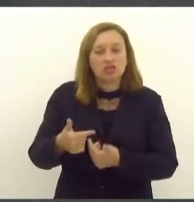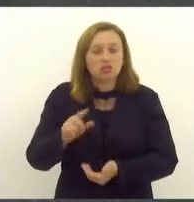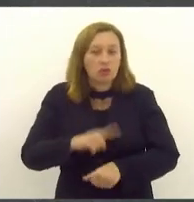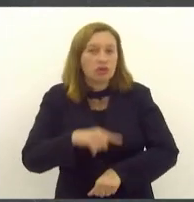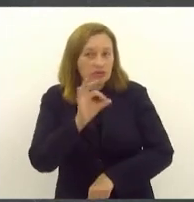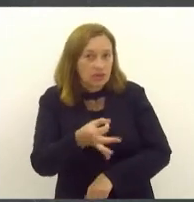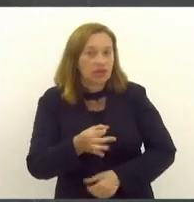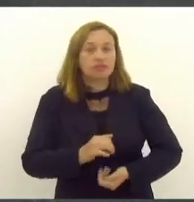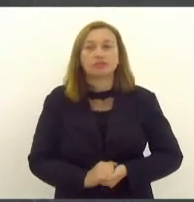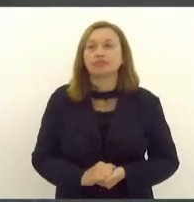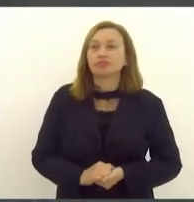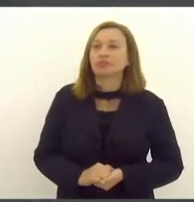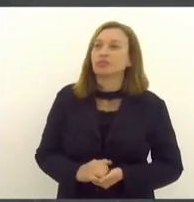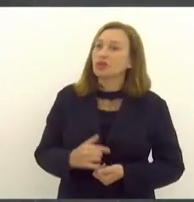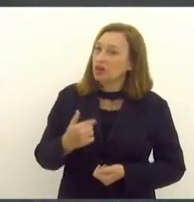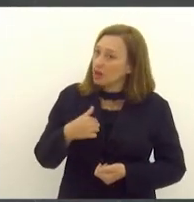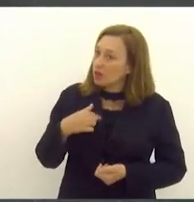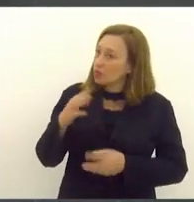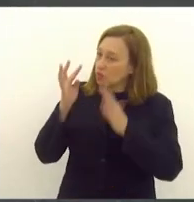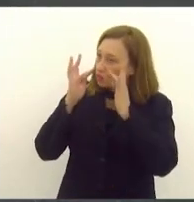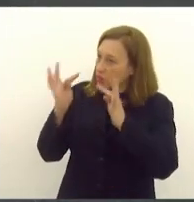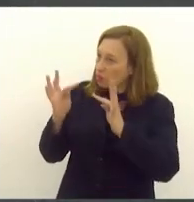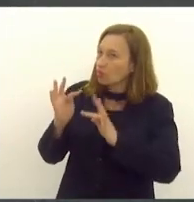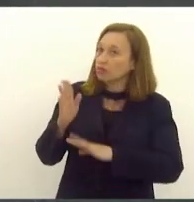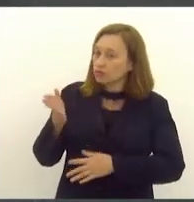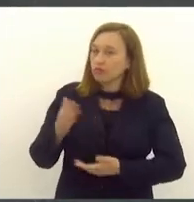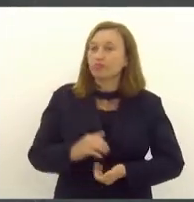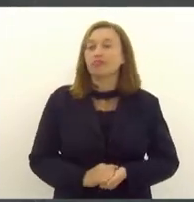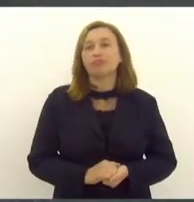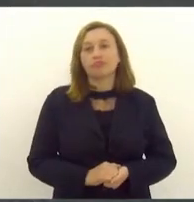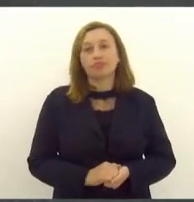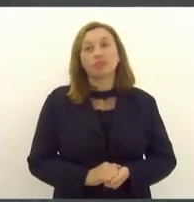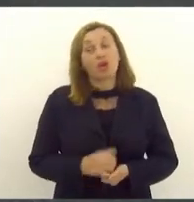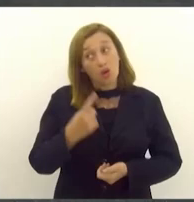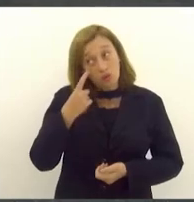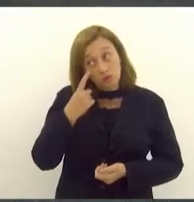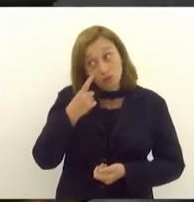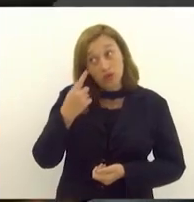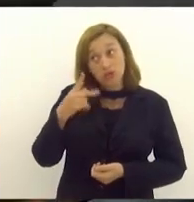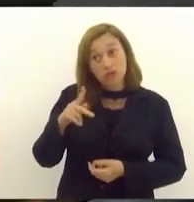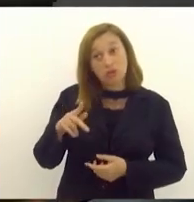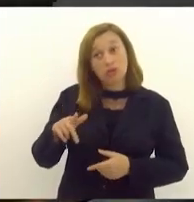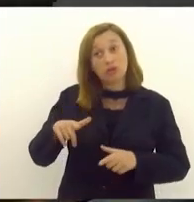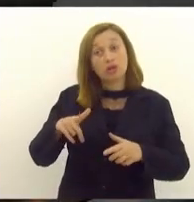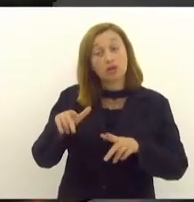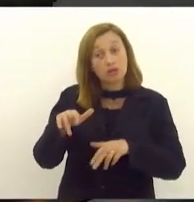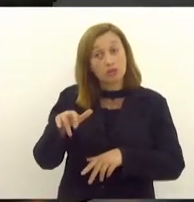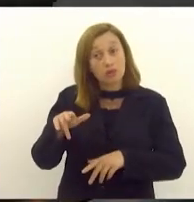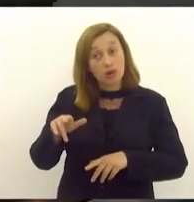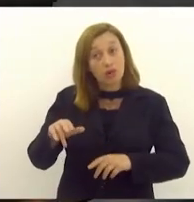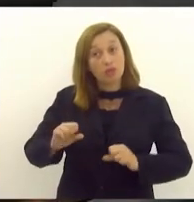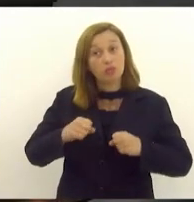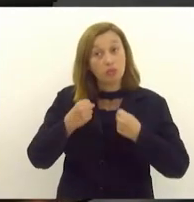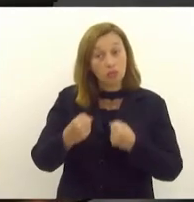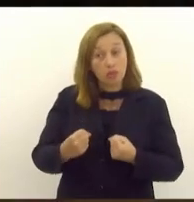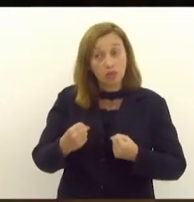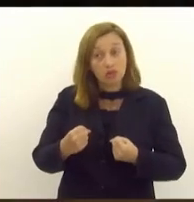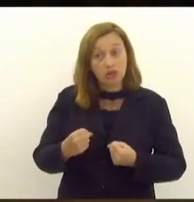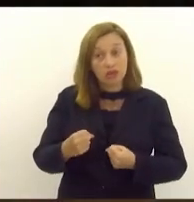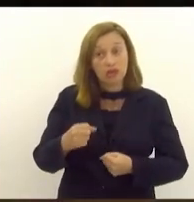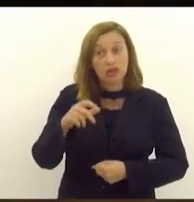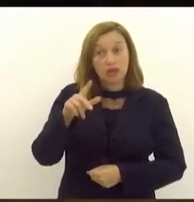certa eu fui seu irmão enfrentando o poderoso pisciano